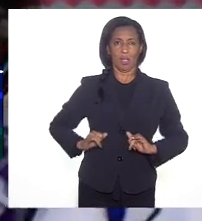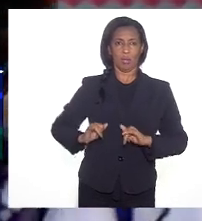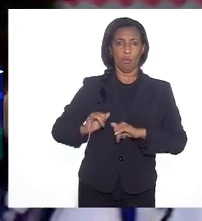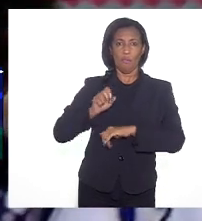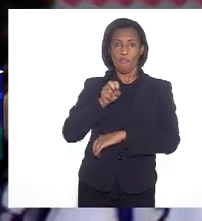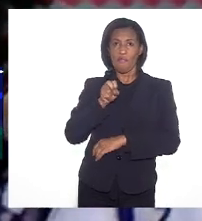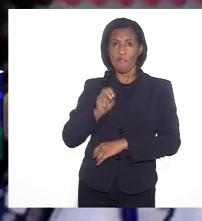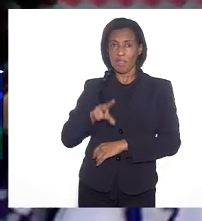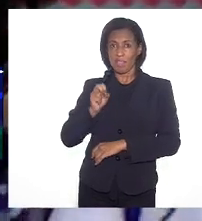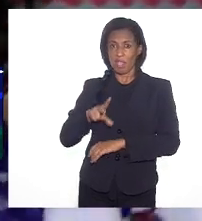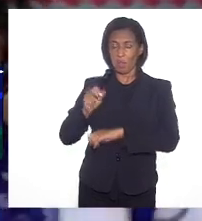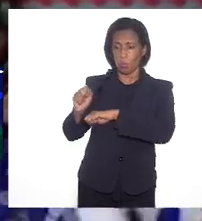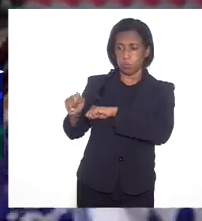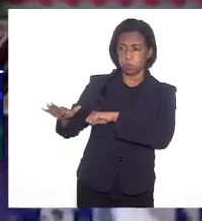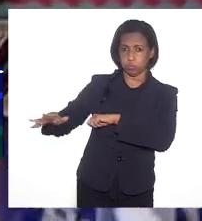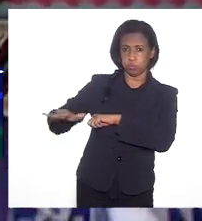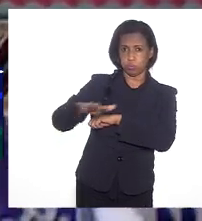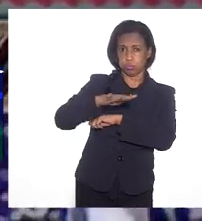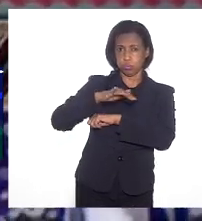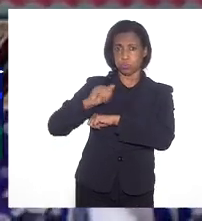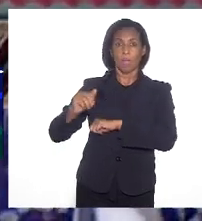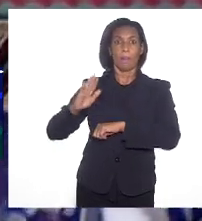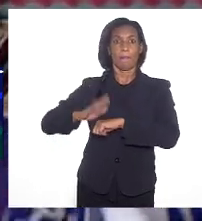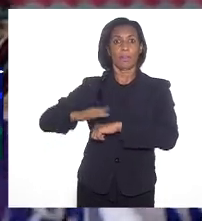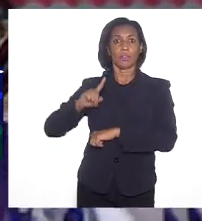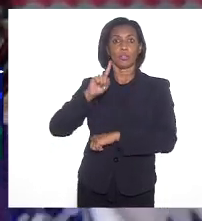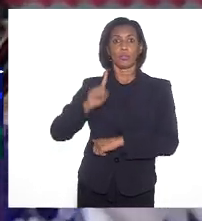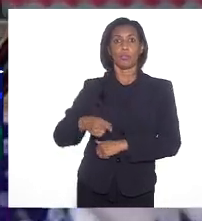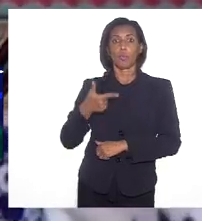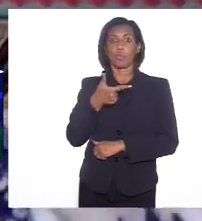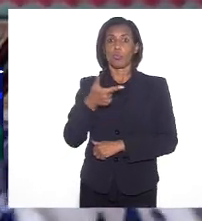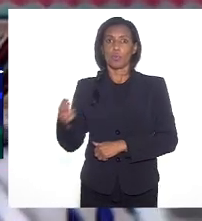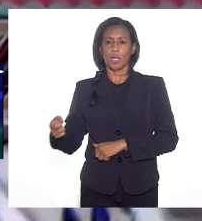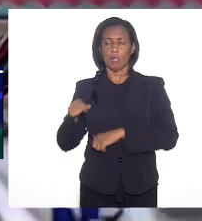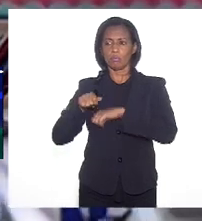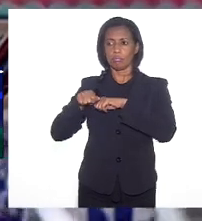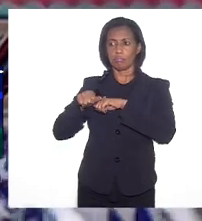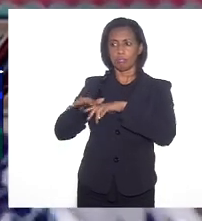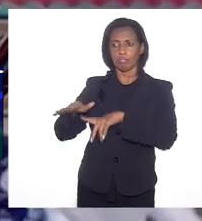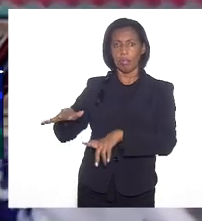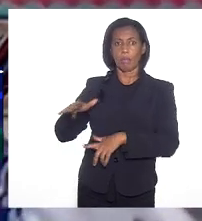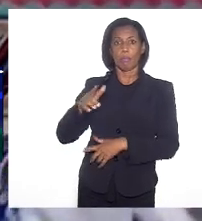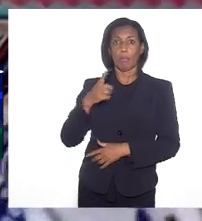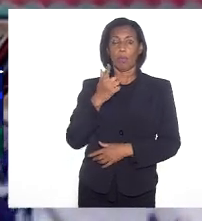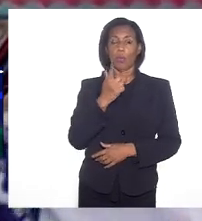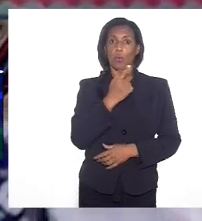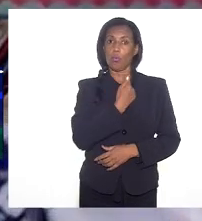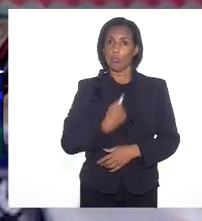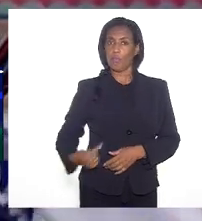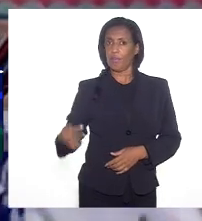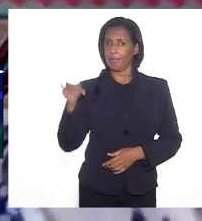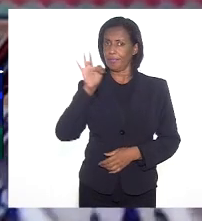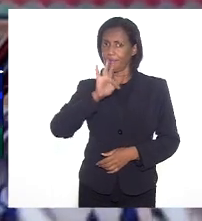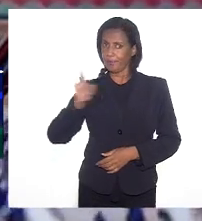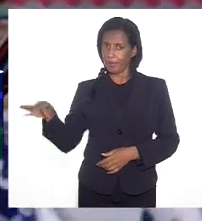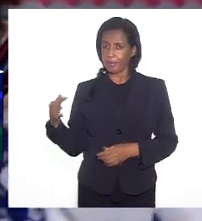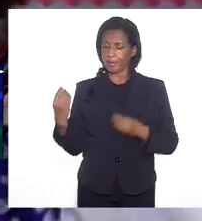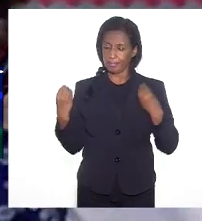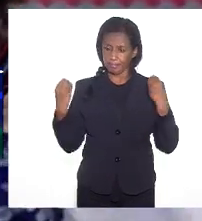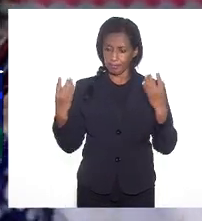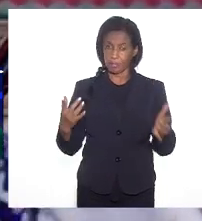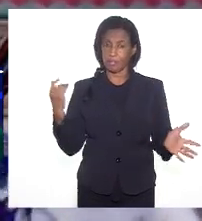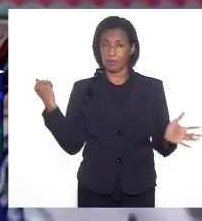mais de 1.200 agrotóxicos liberados em dois anos e meio pelo governo federal a gente tem visto os